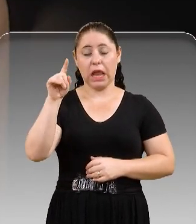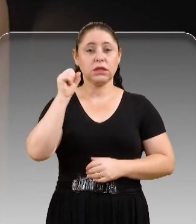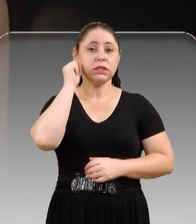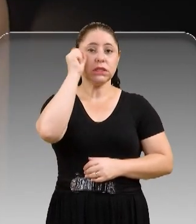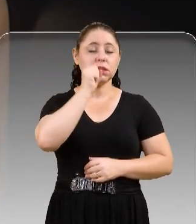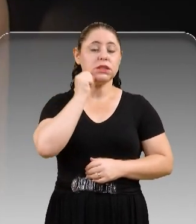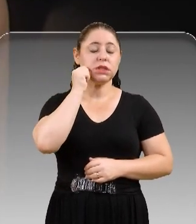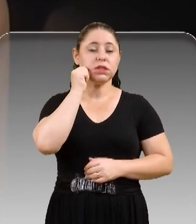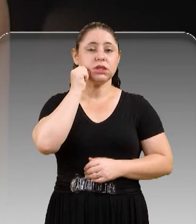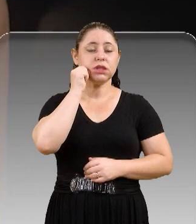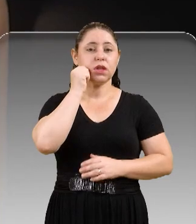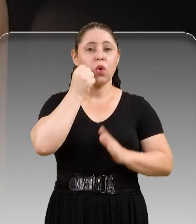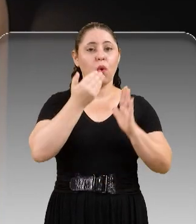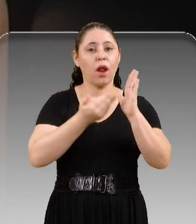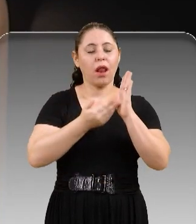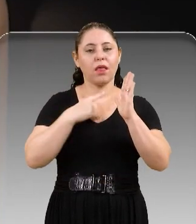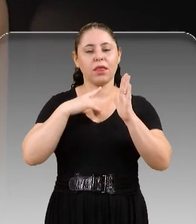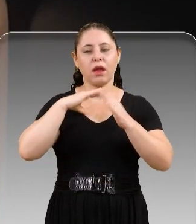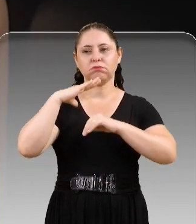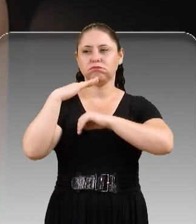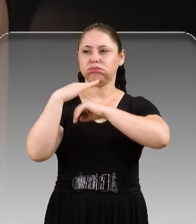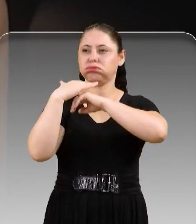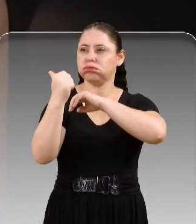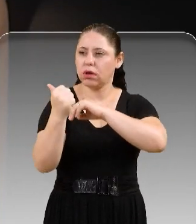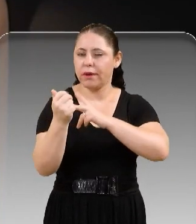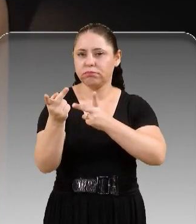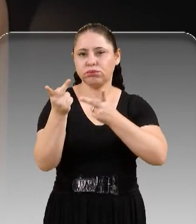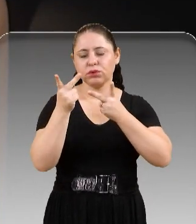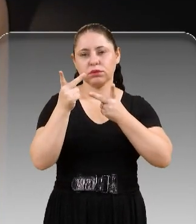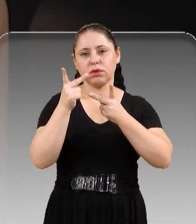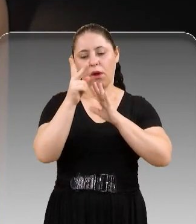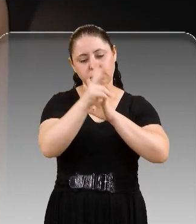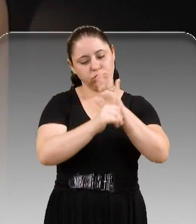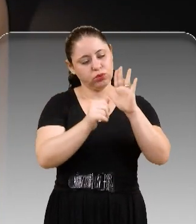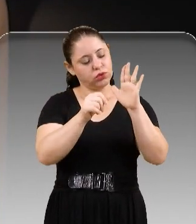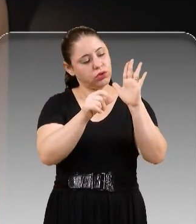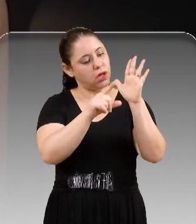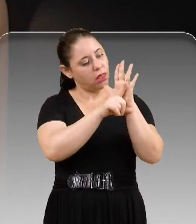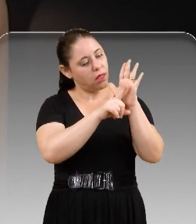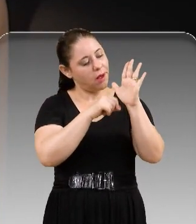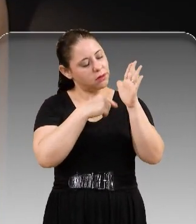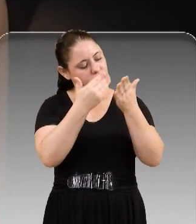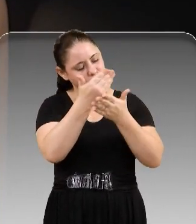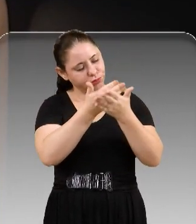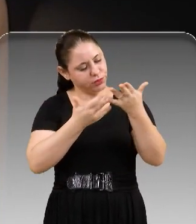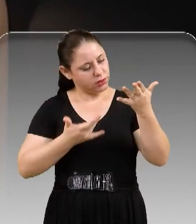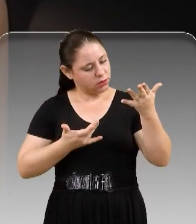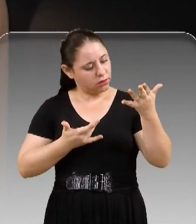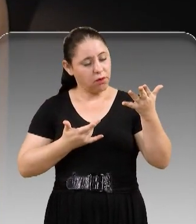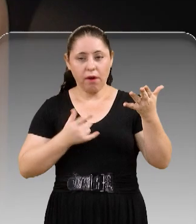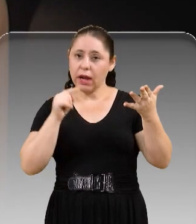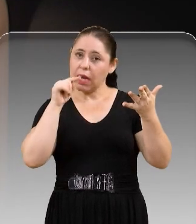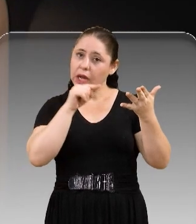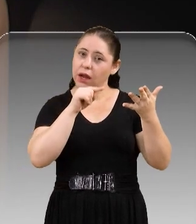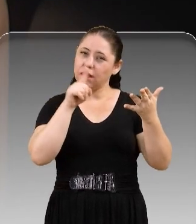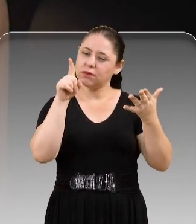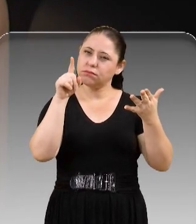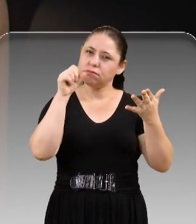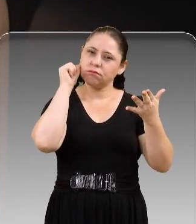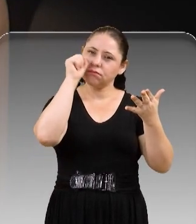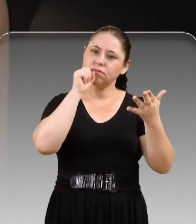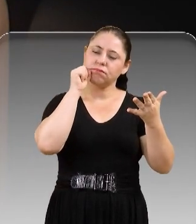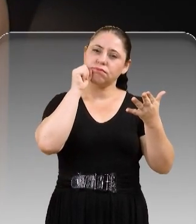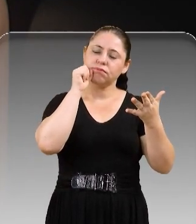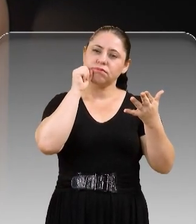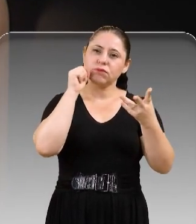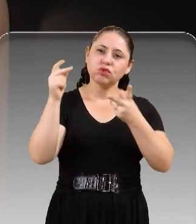No Senado recebemos esse projeto, anteprojeto do Código de Processo Civil no Senado, e ali